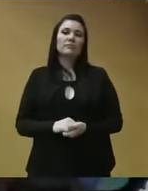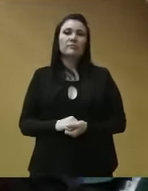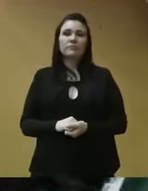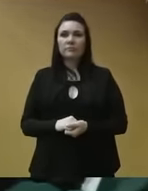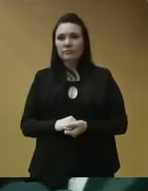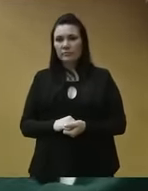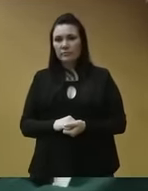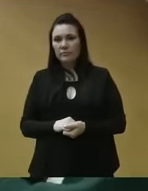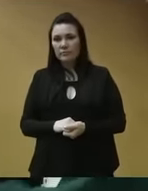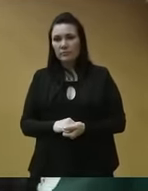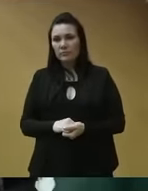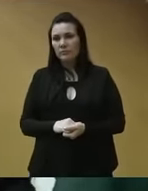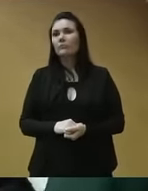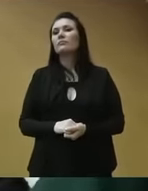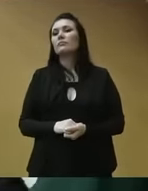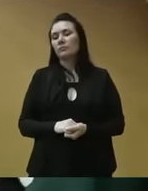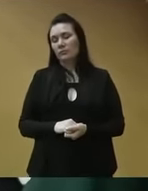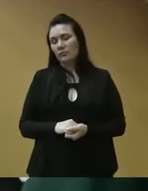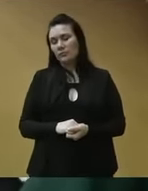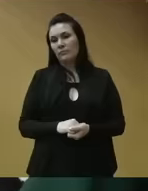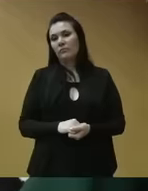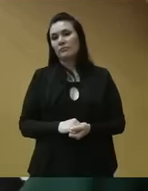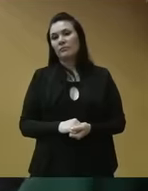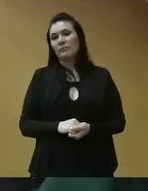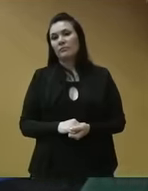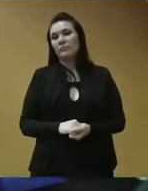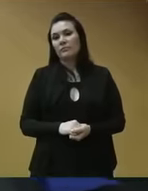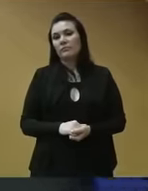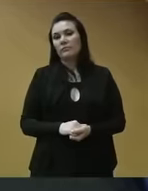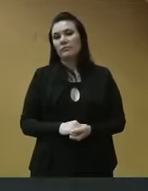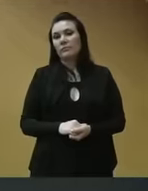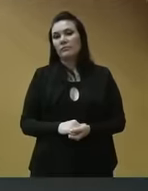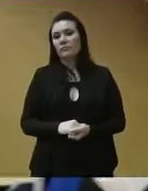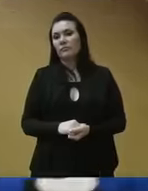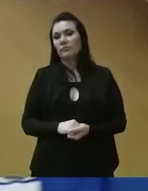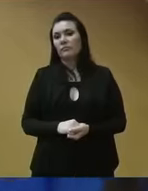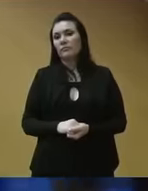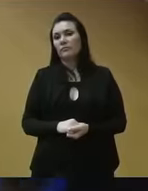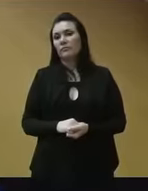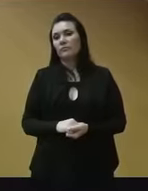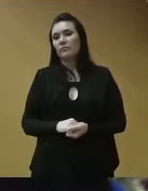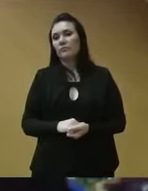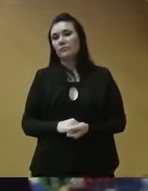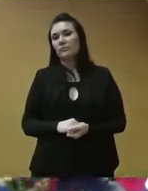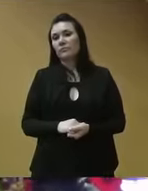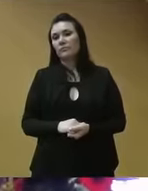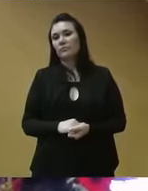Música.